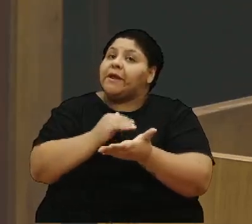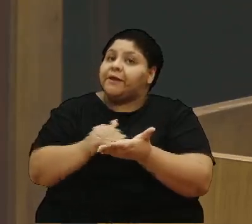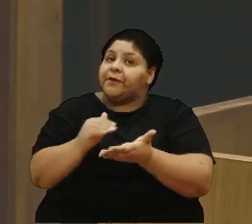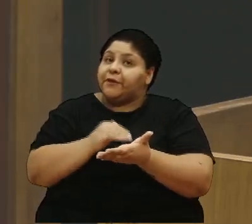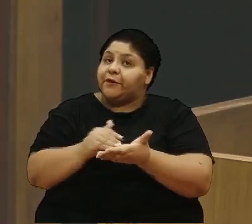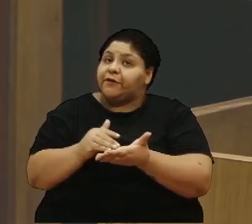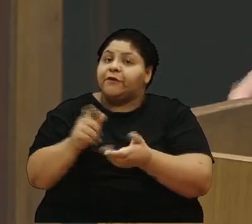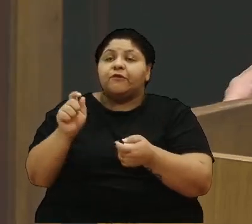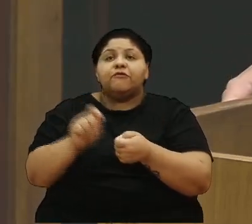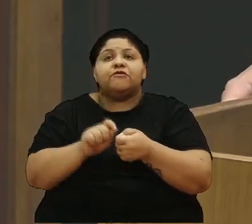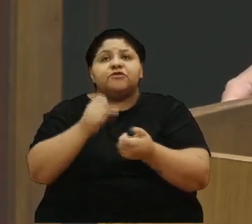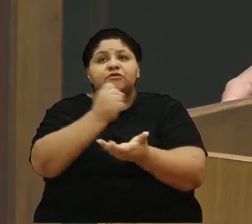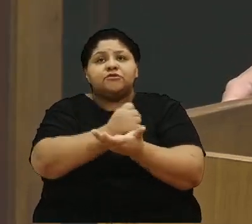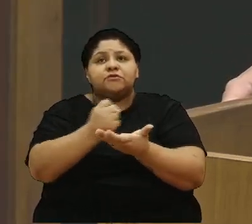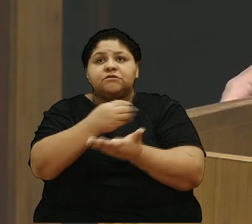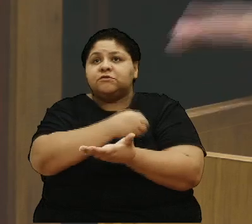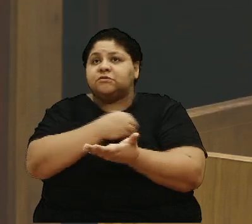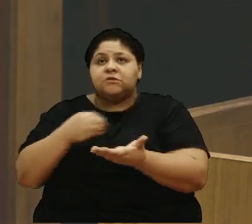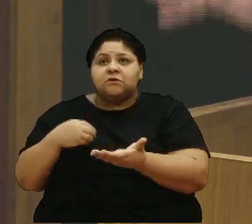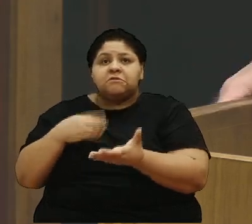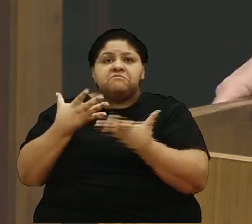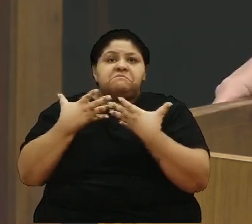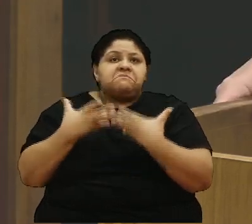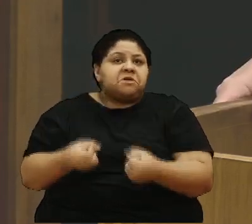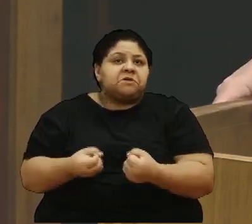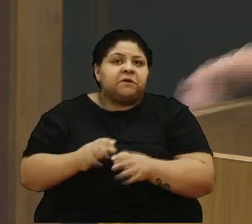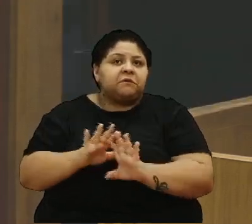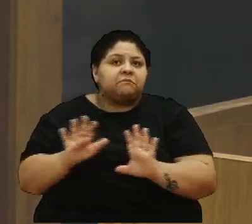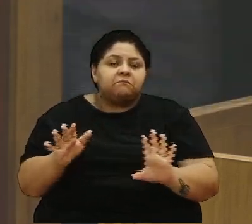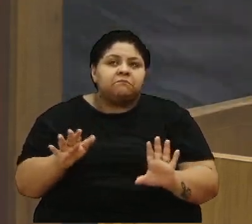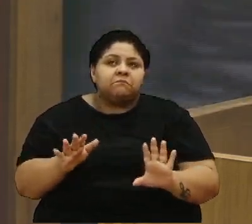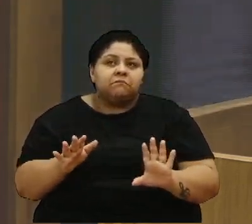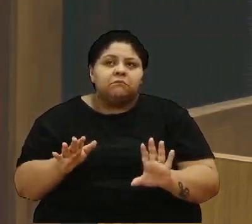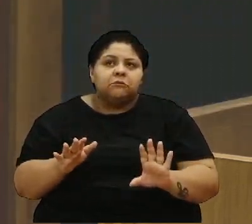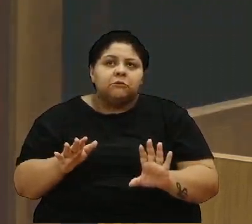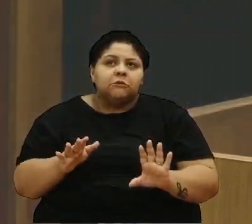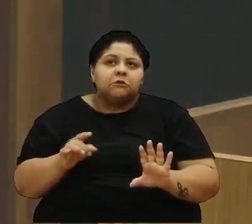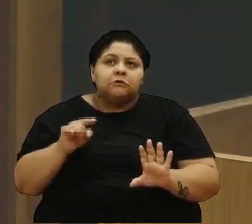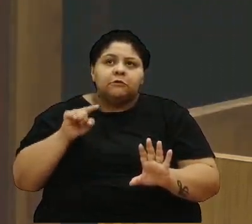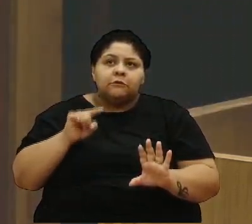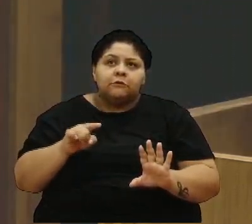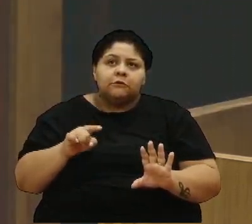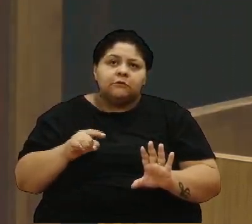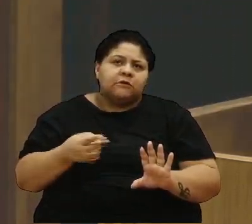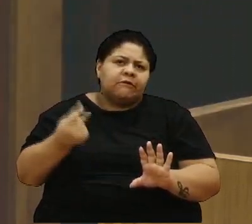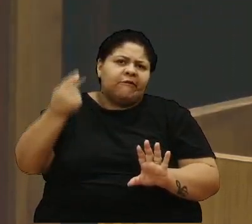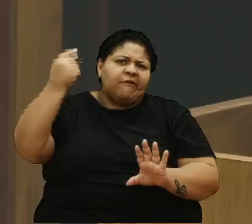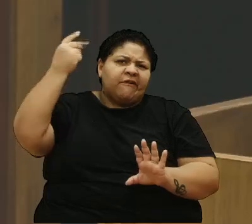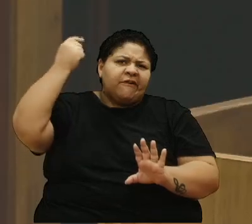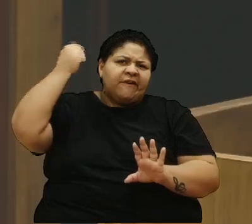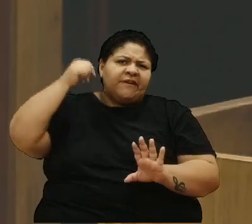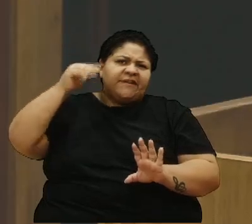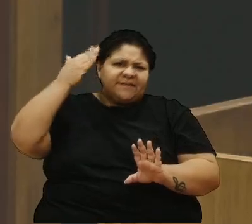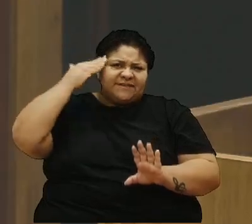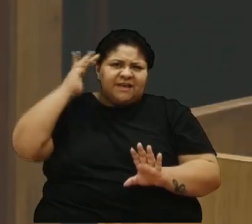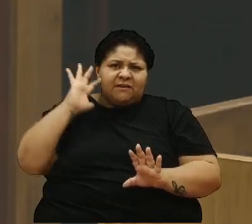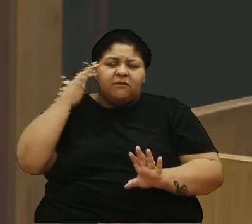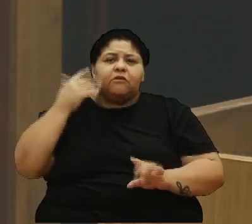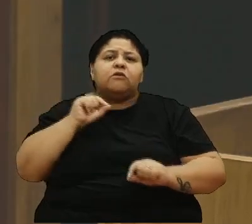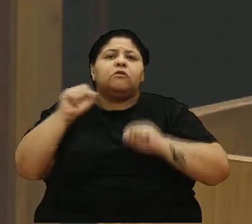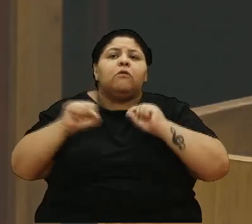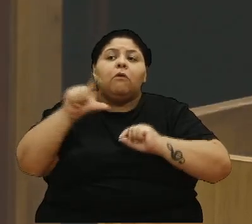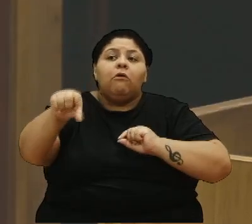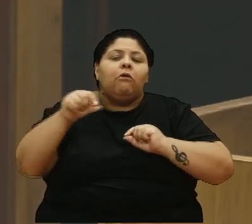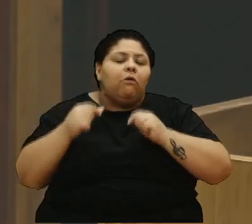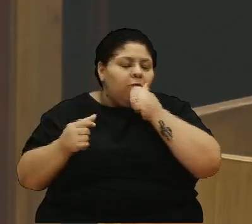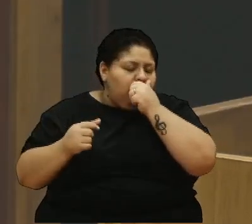não, a gente fez concurso e os médicos não assumiram. Tá, mas isso desde que o mundo é mundo, né? A gente sabe que isso acontece. Tá, e qual é a